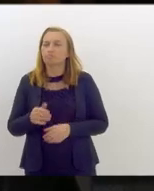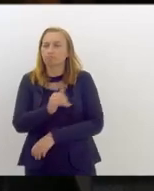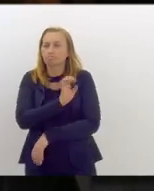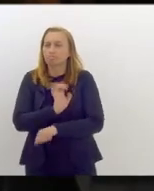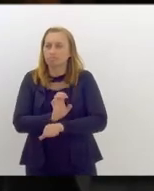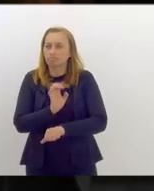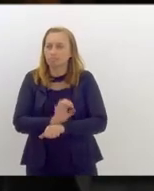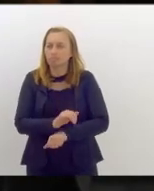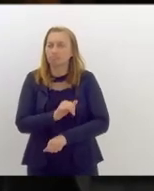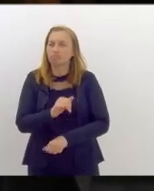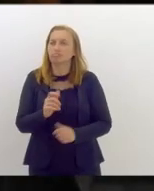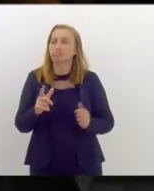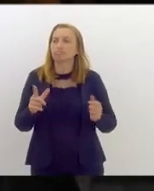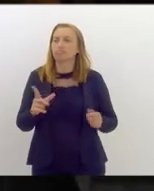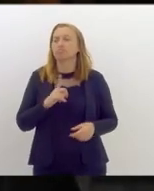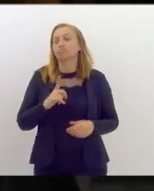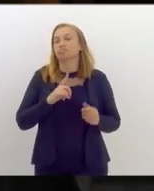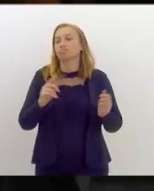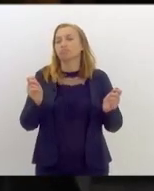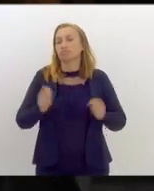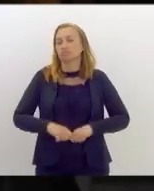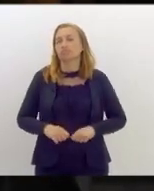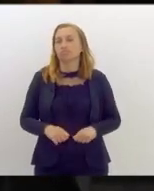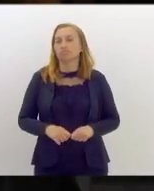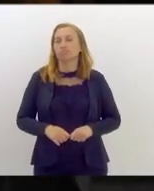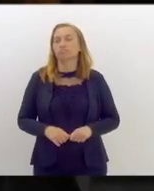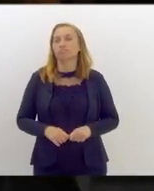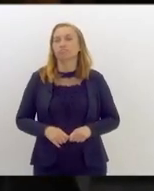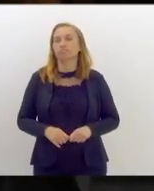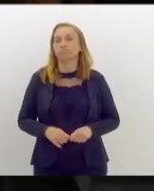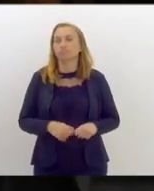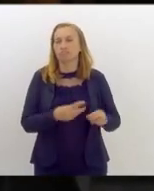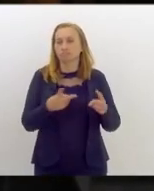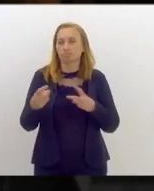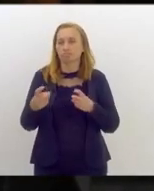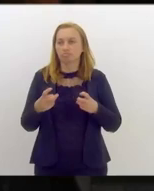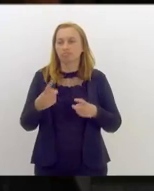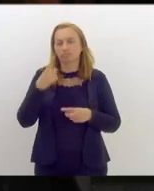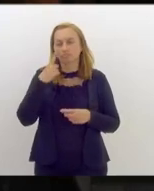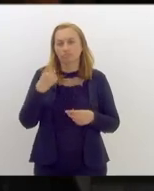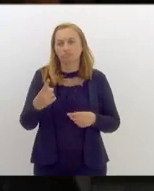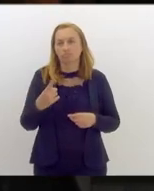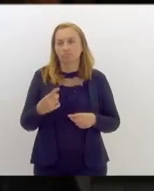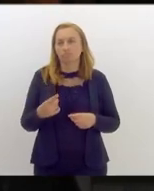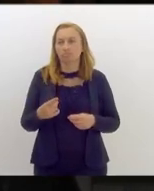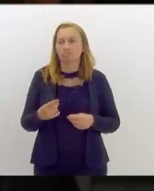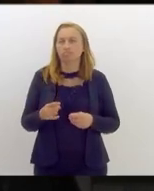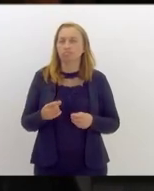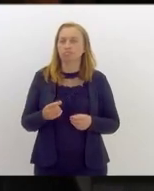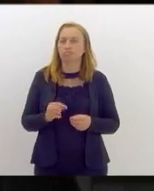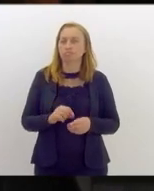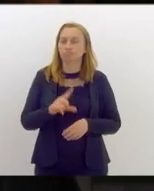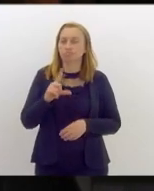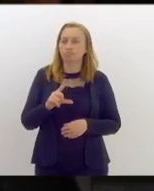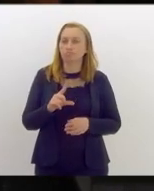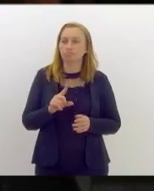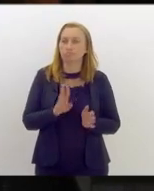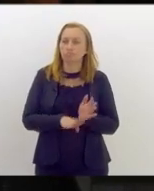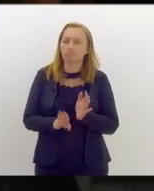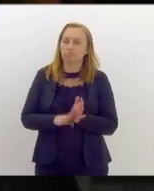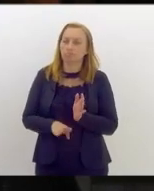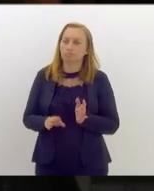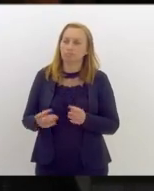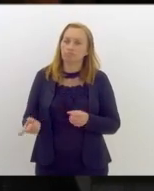tivesse capacidade de assimilar o aumento de despesas com essa recomposição